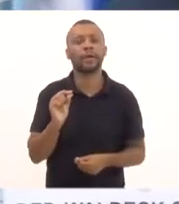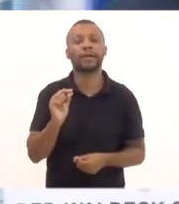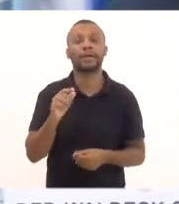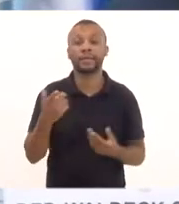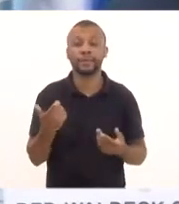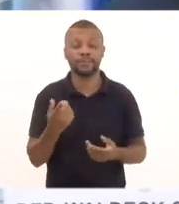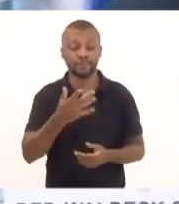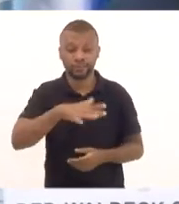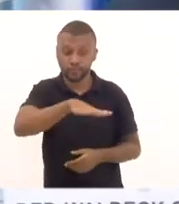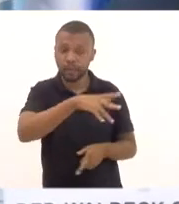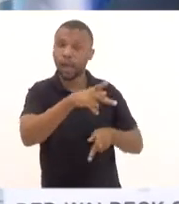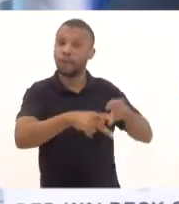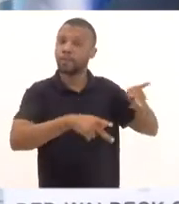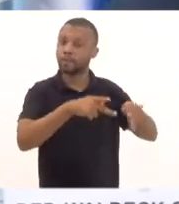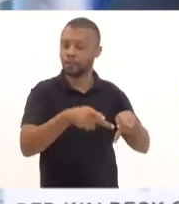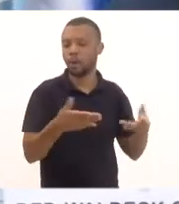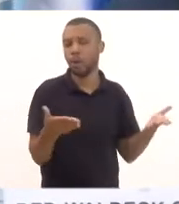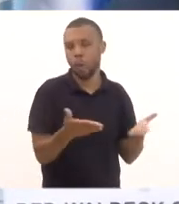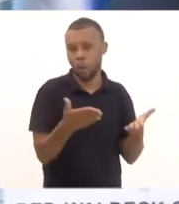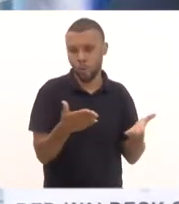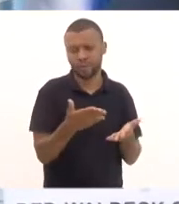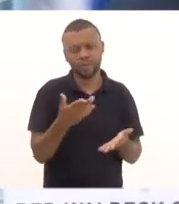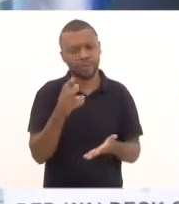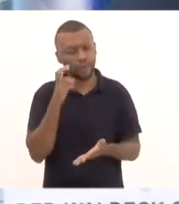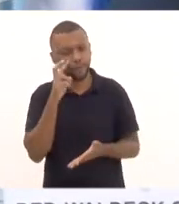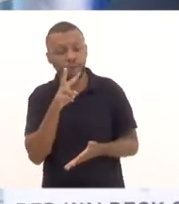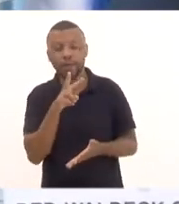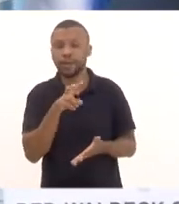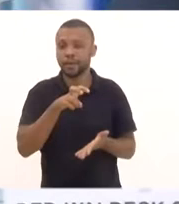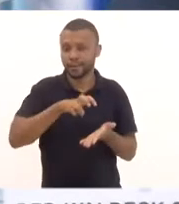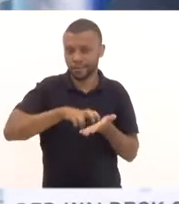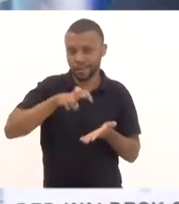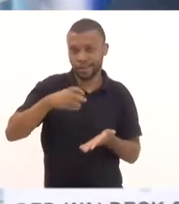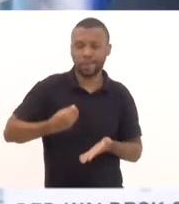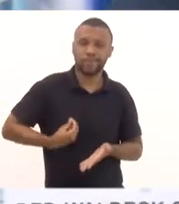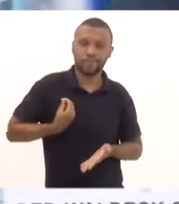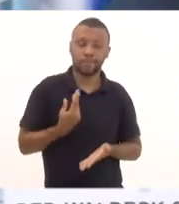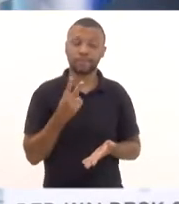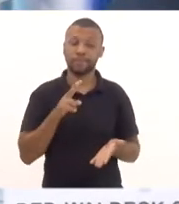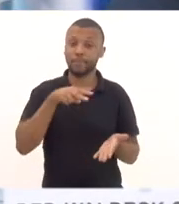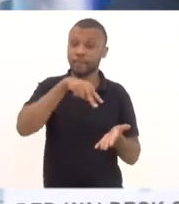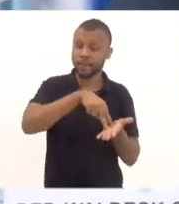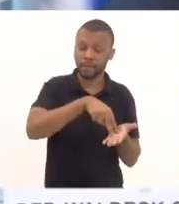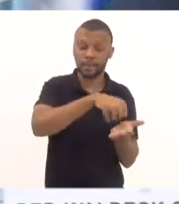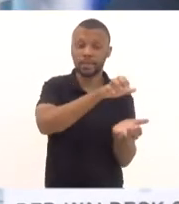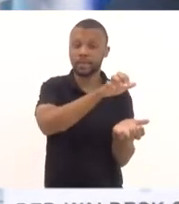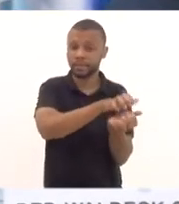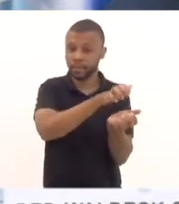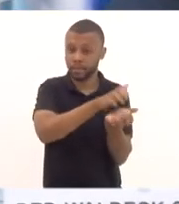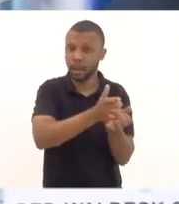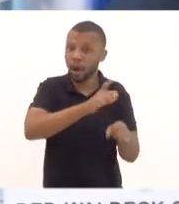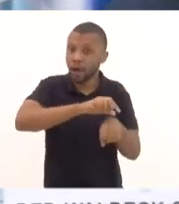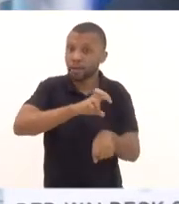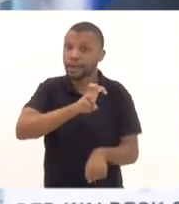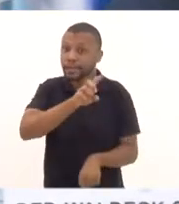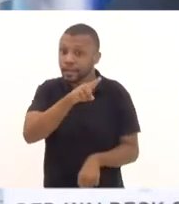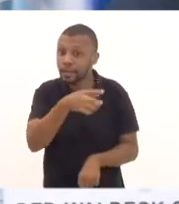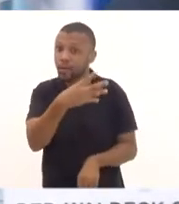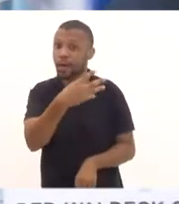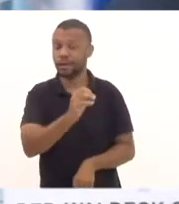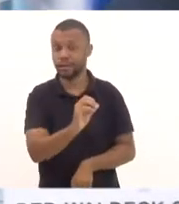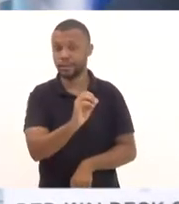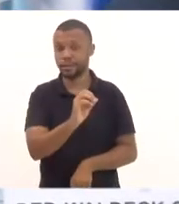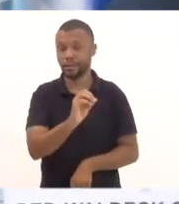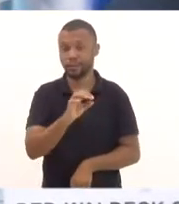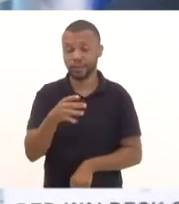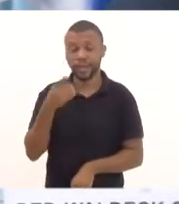população hoje quando fui pegar hoje de manhã cedo estive na a estação de Santa Cruz 5:40 deputada Martha